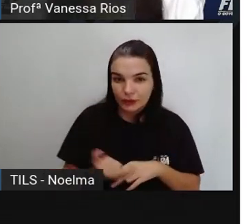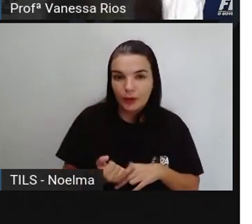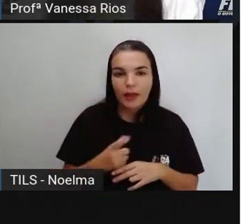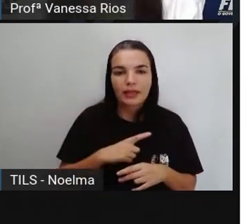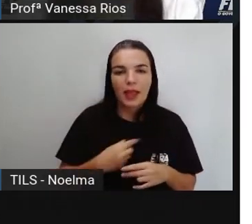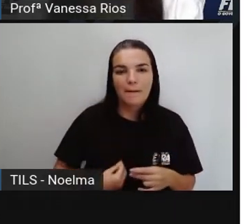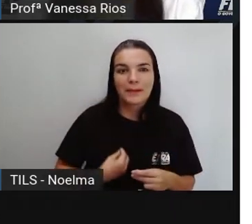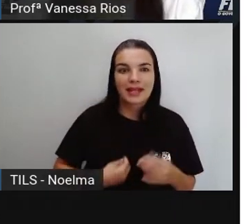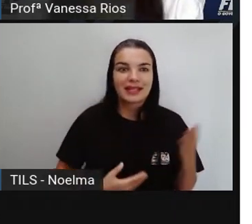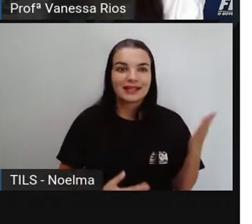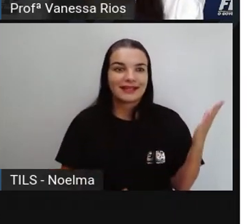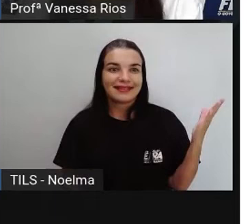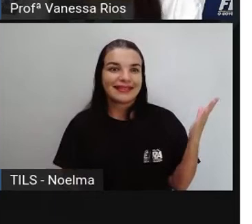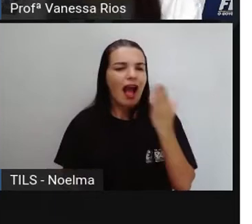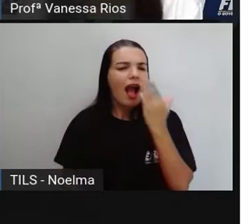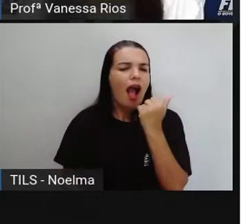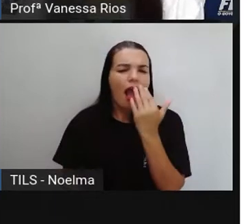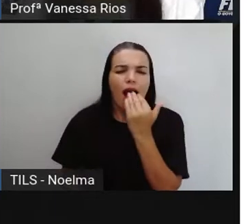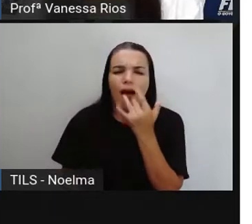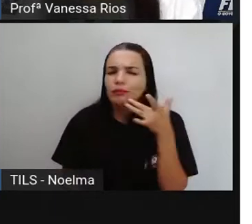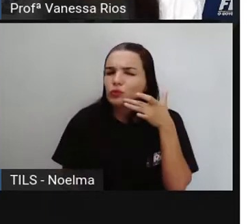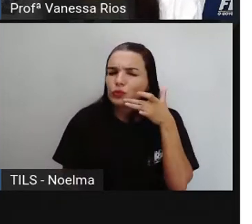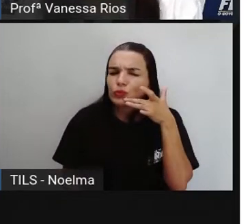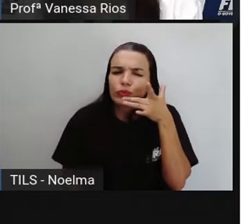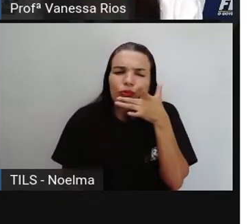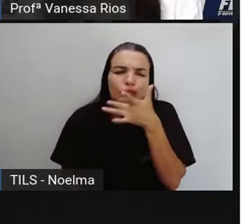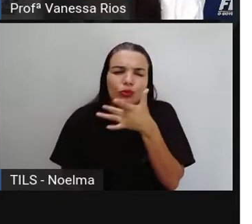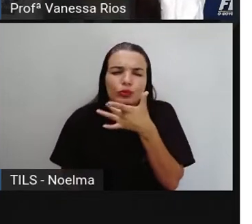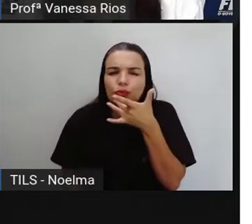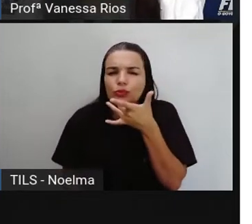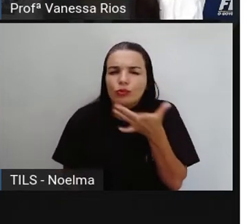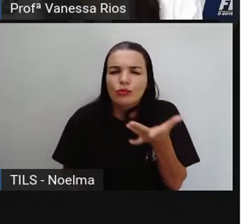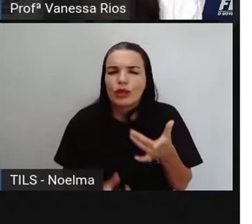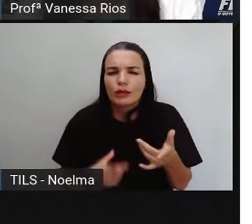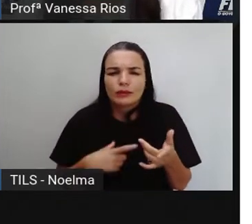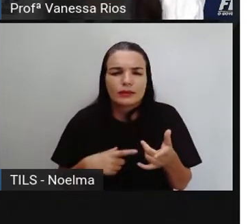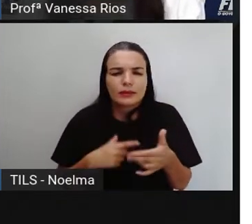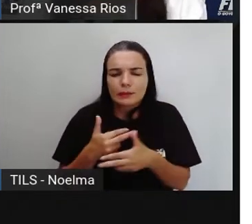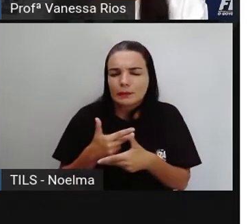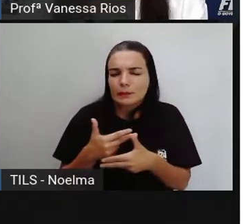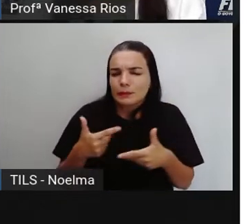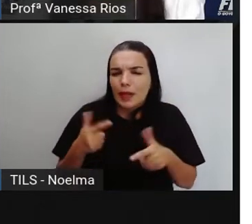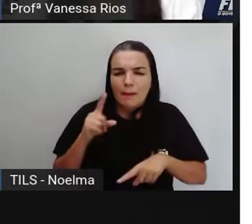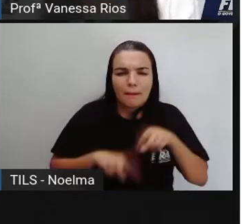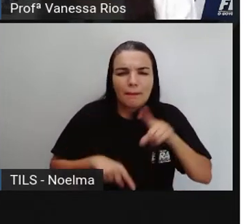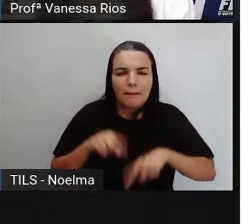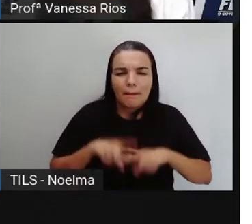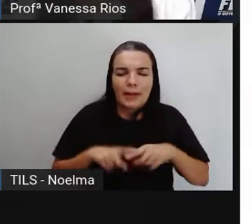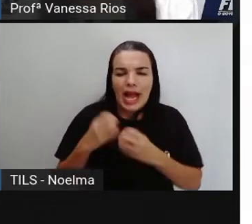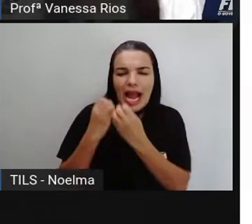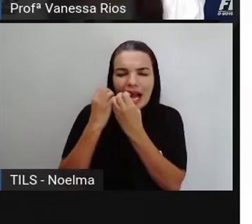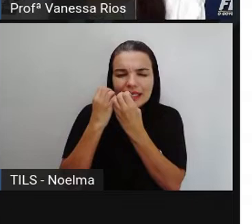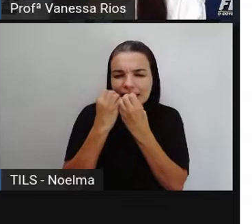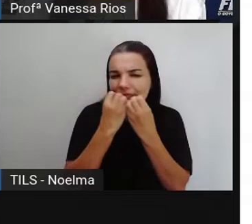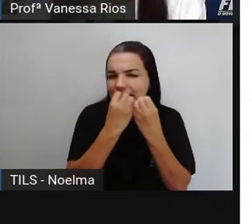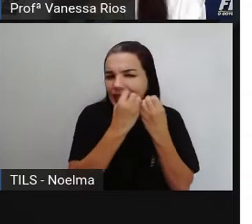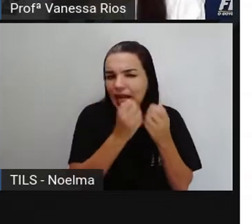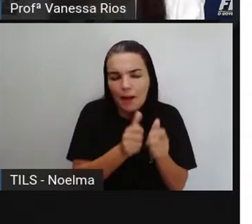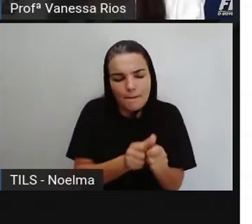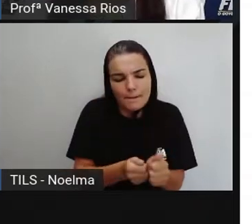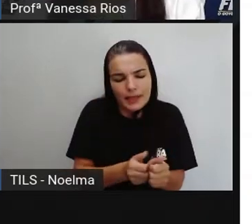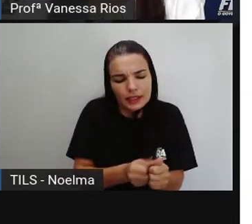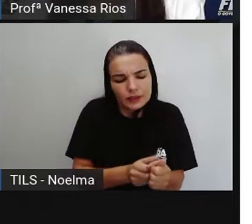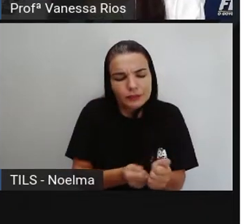aí marcante da culinária, utilizando aí diversos produtos, né, como o milho,